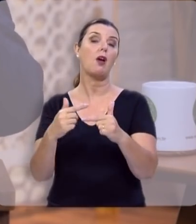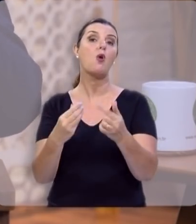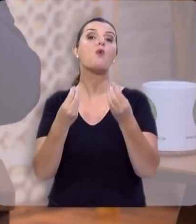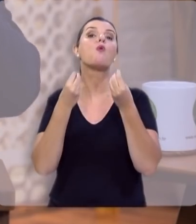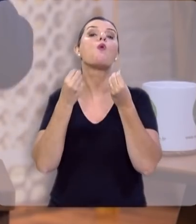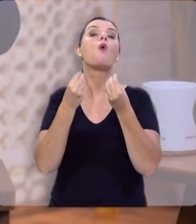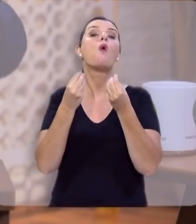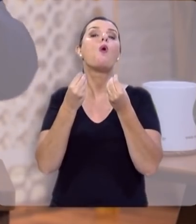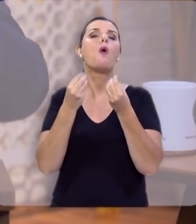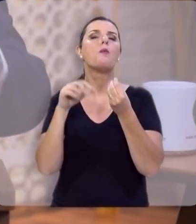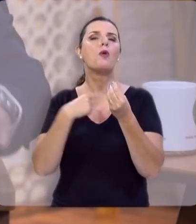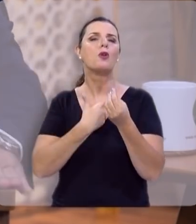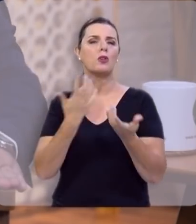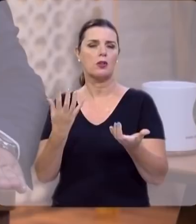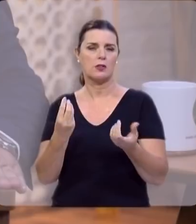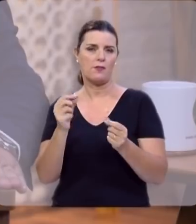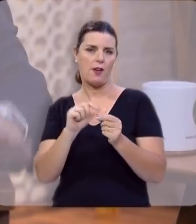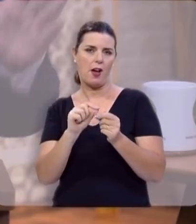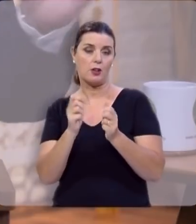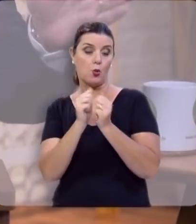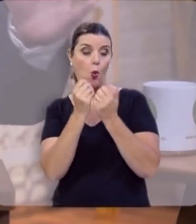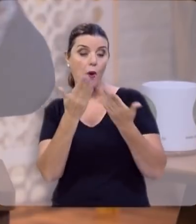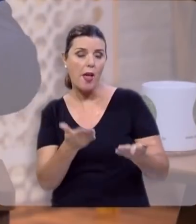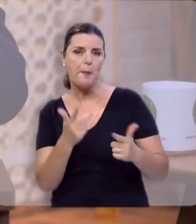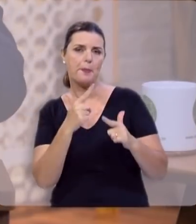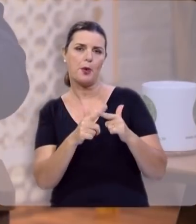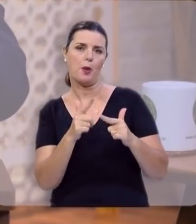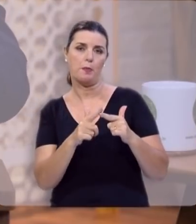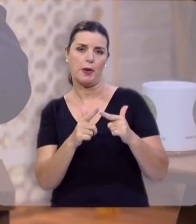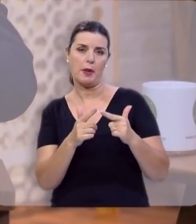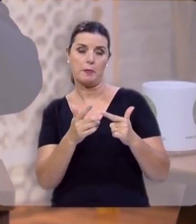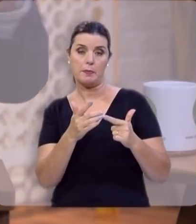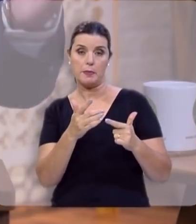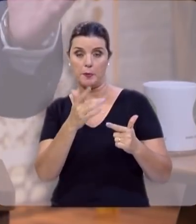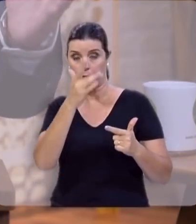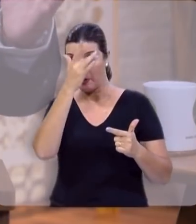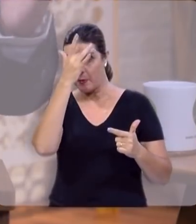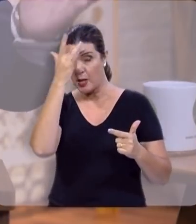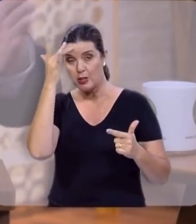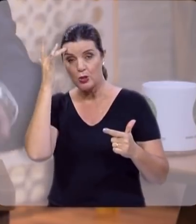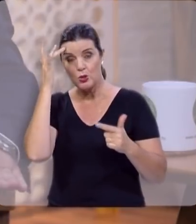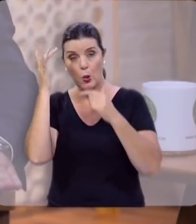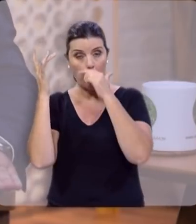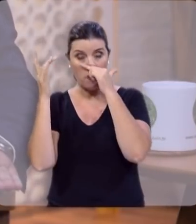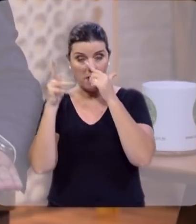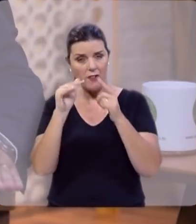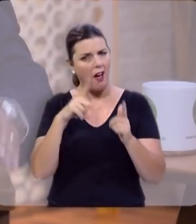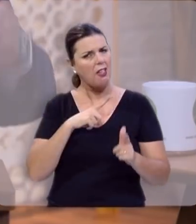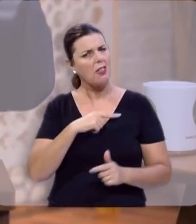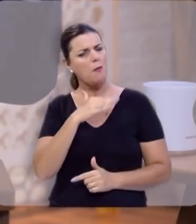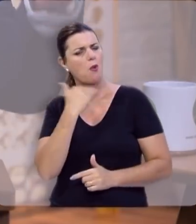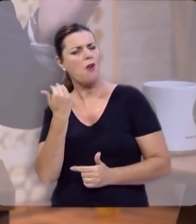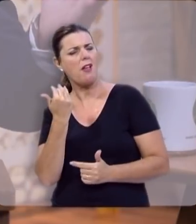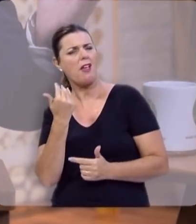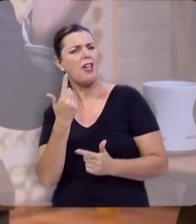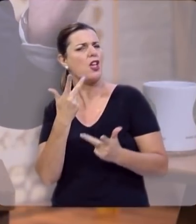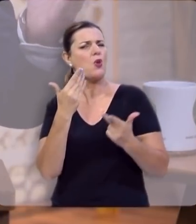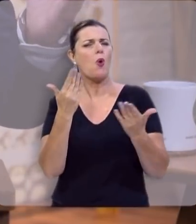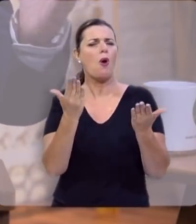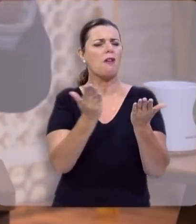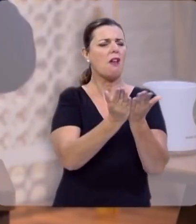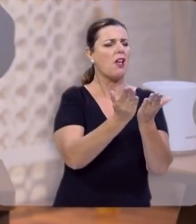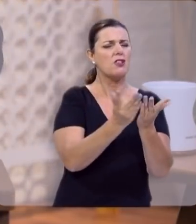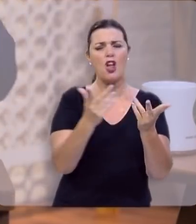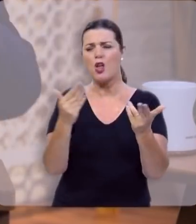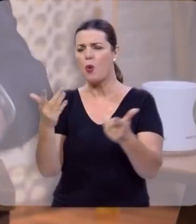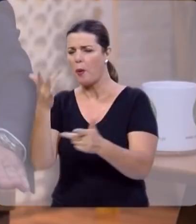é como nós vamos reagir a elas. O cristão vai enfrentar a morte como o ímpio enfrenta a morte. O cristão pode ficar